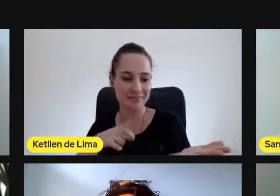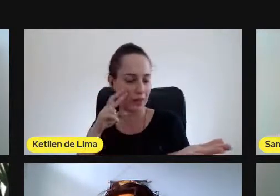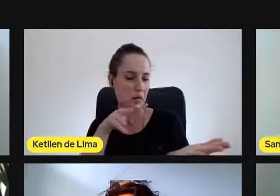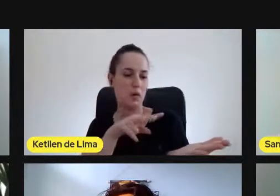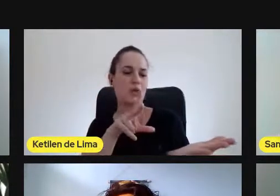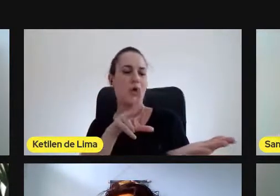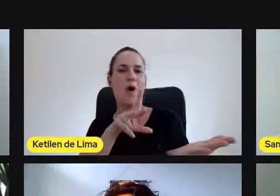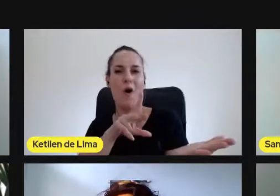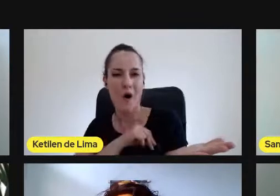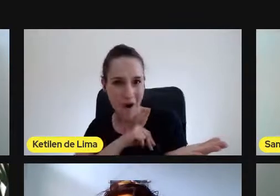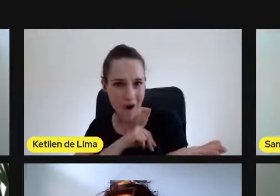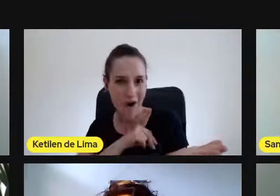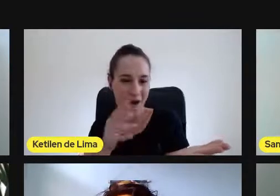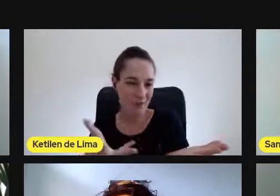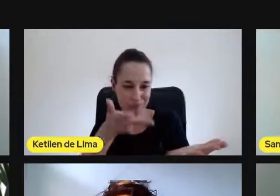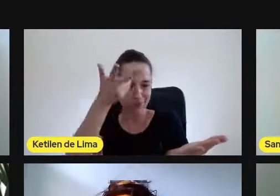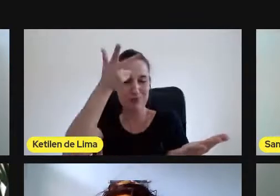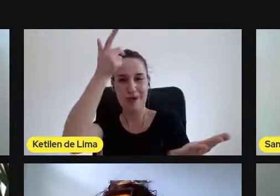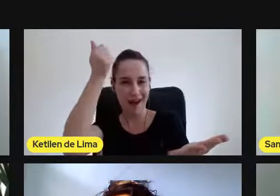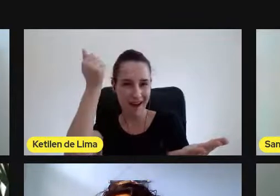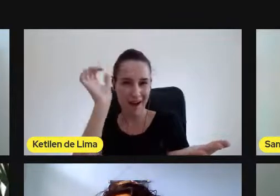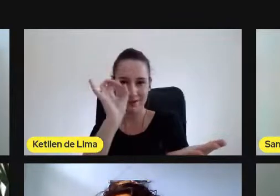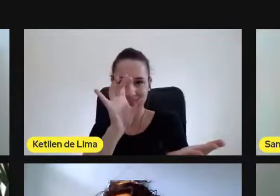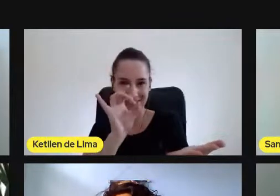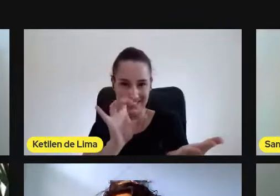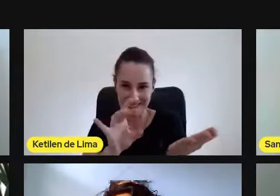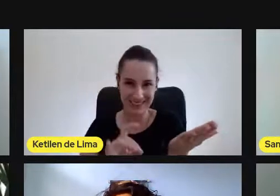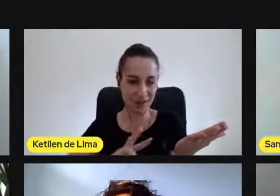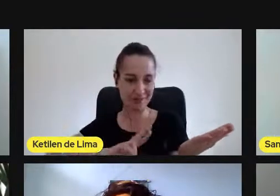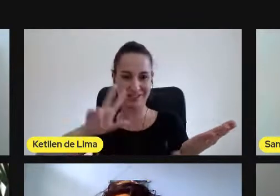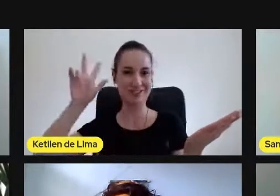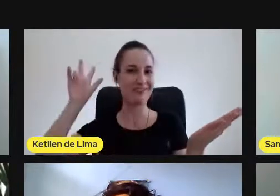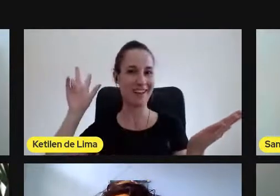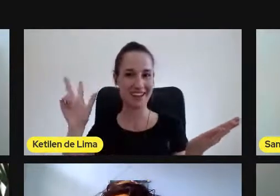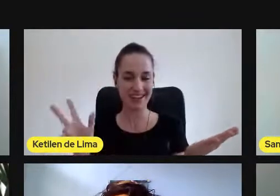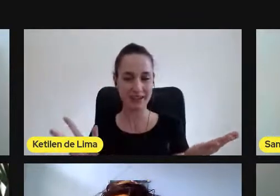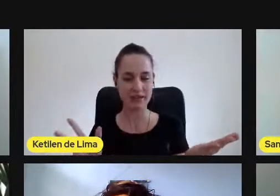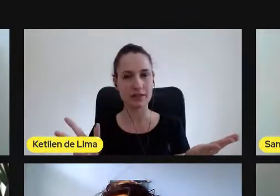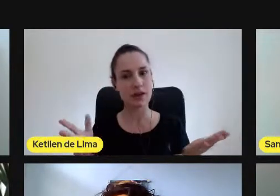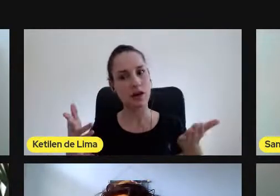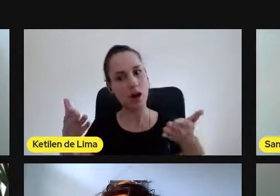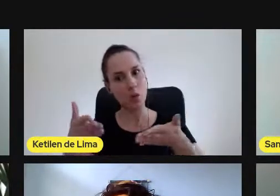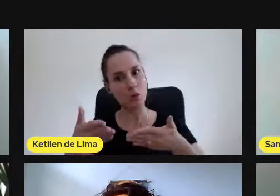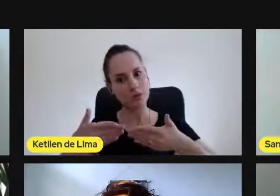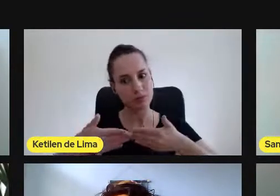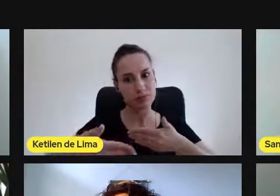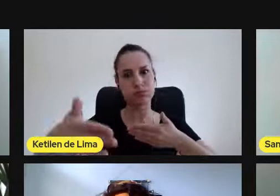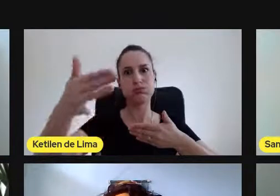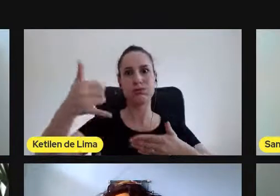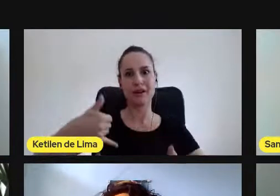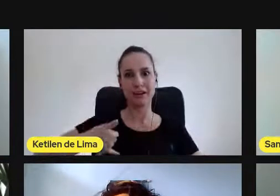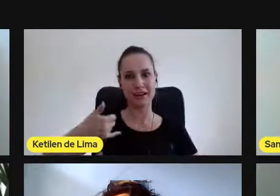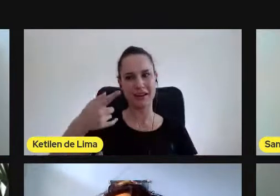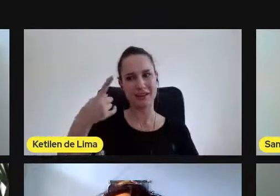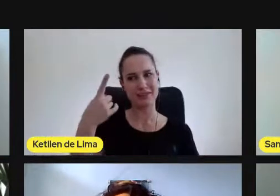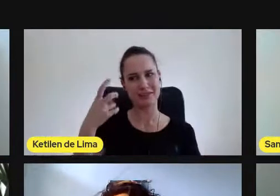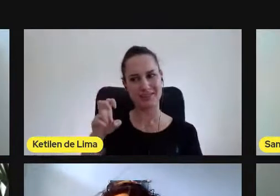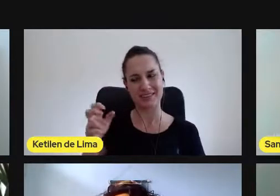mim... ele é todo especial, diferente. Aí eu leio hoje, assim, outra coisa. Não, que